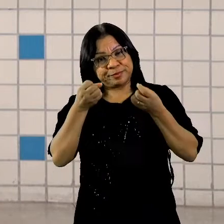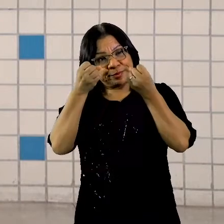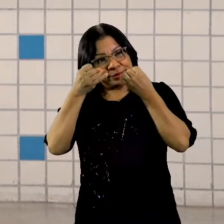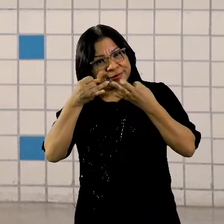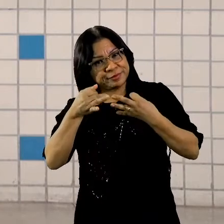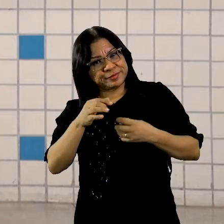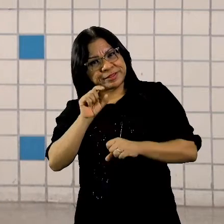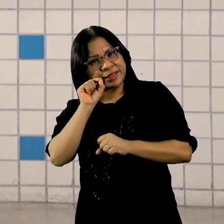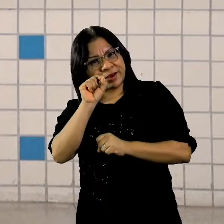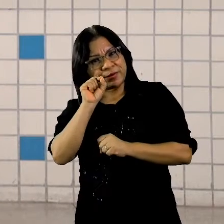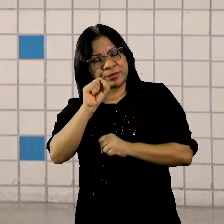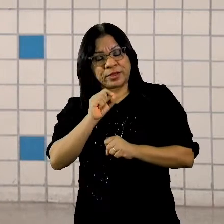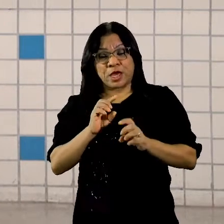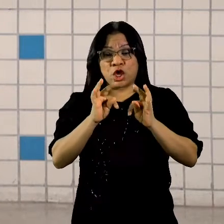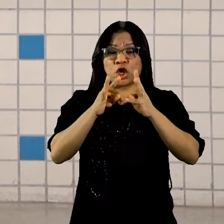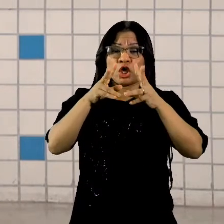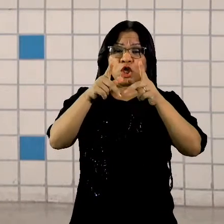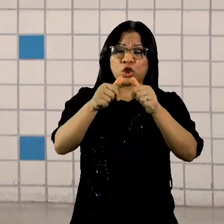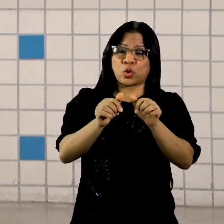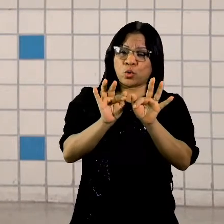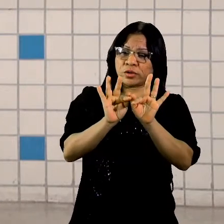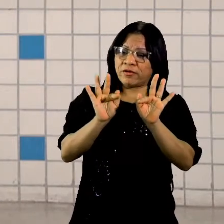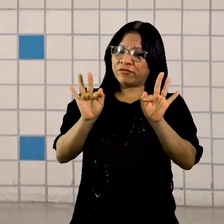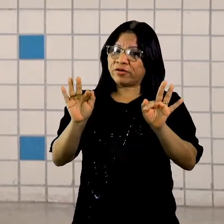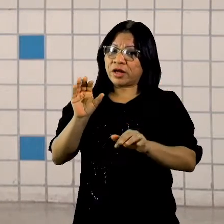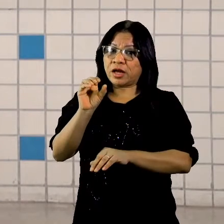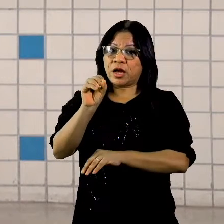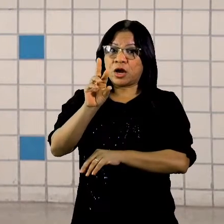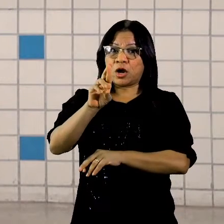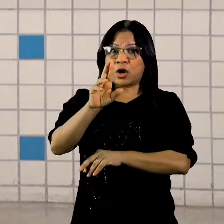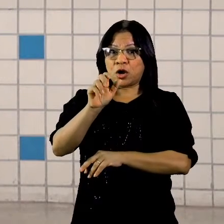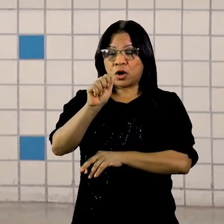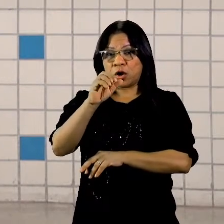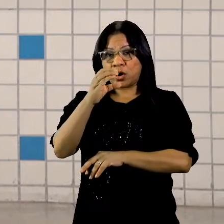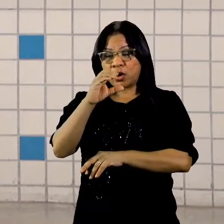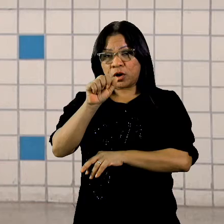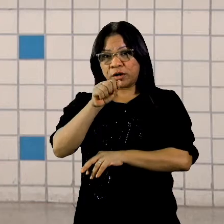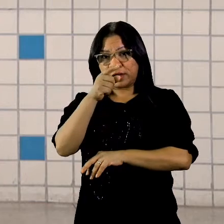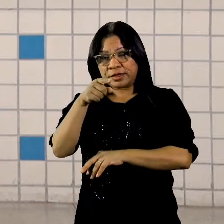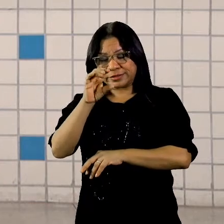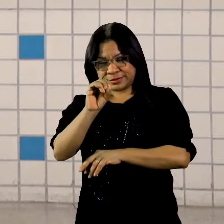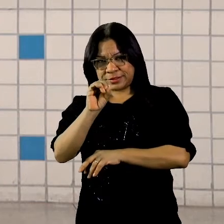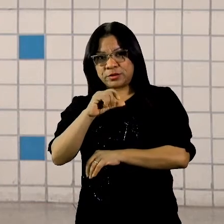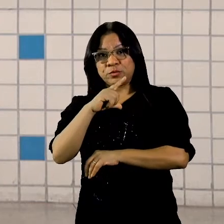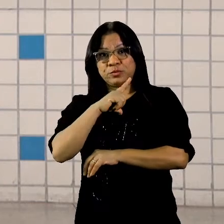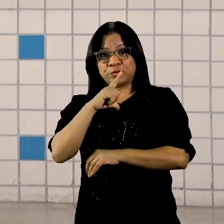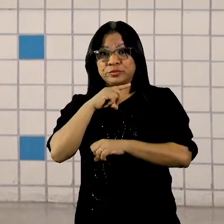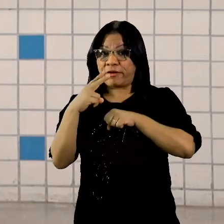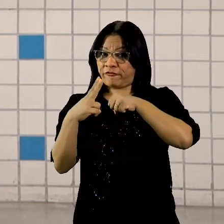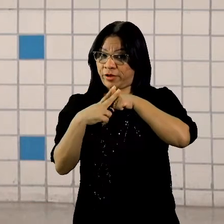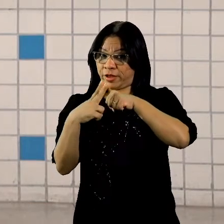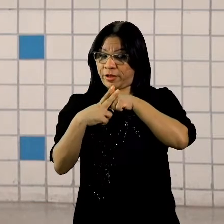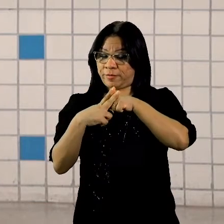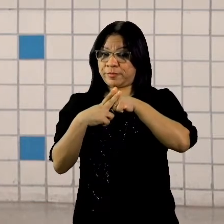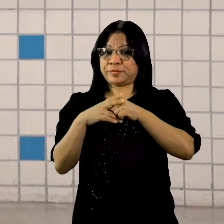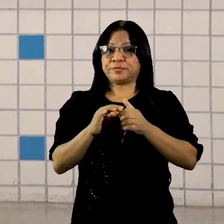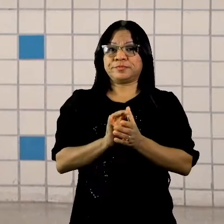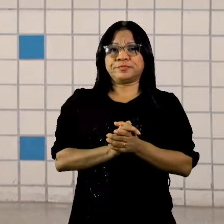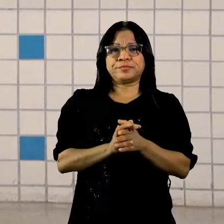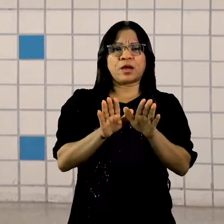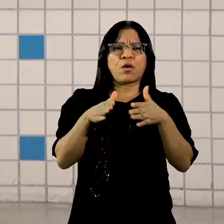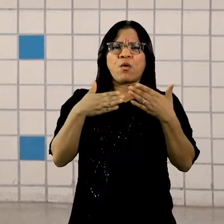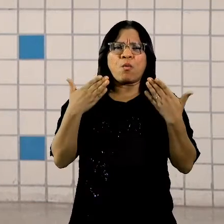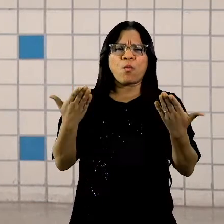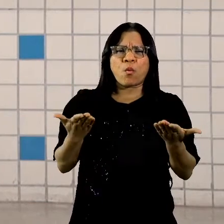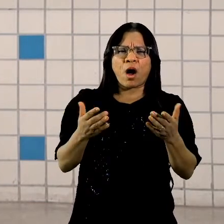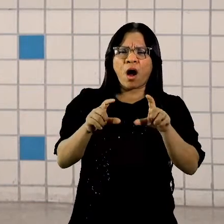que toda oração, ela tem verbo, ok? Então, qual oração está